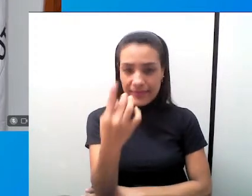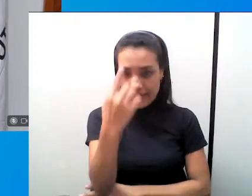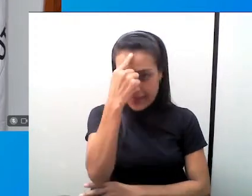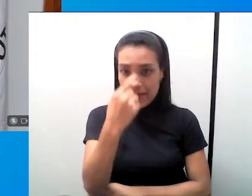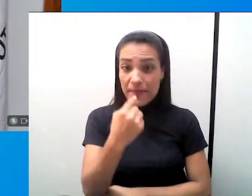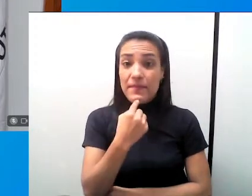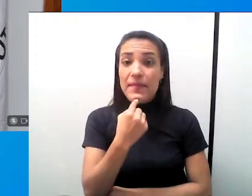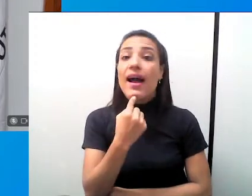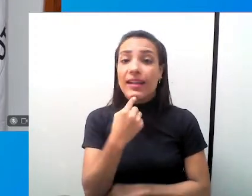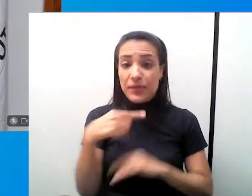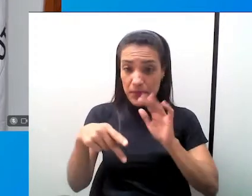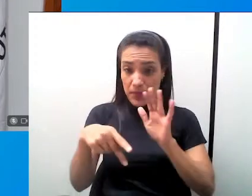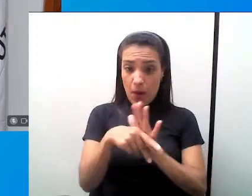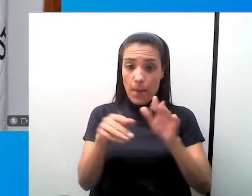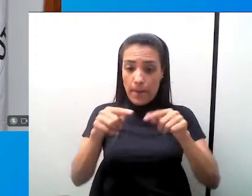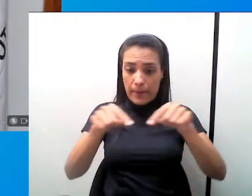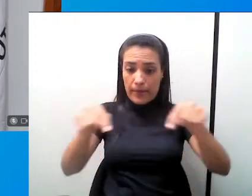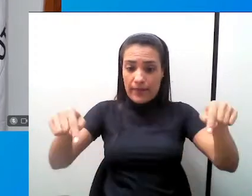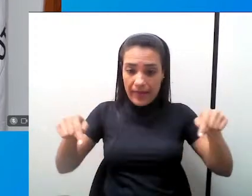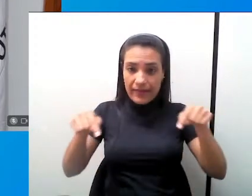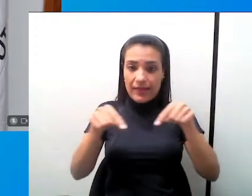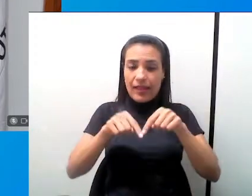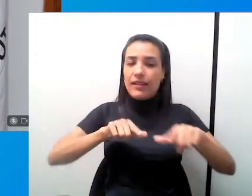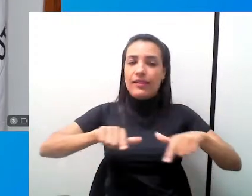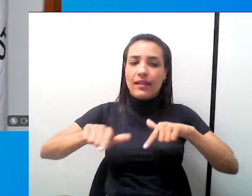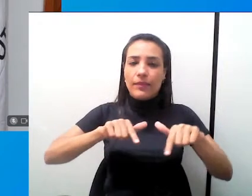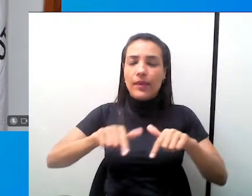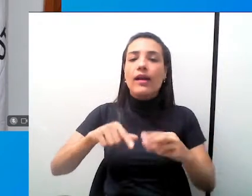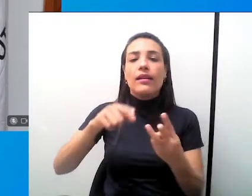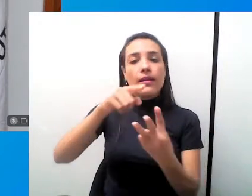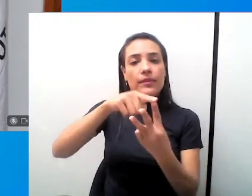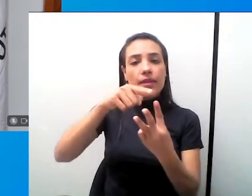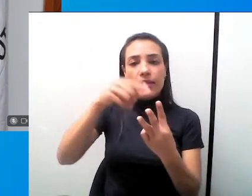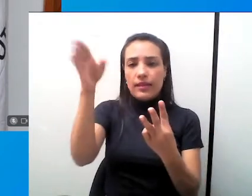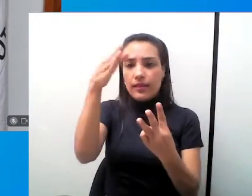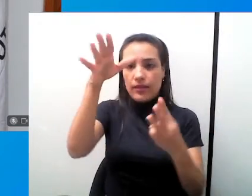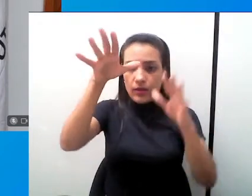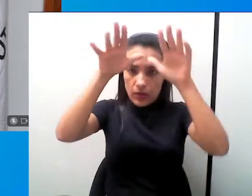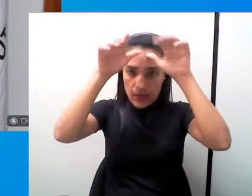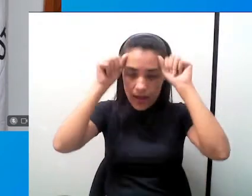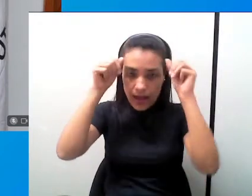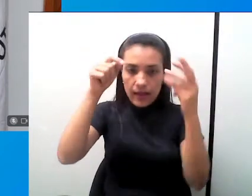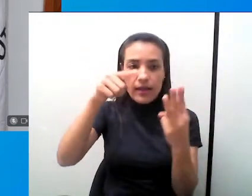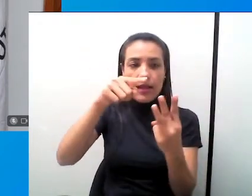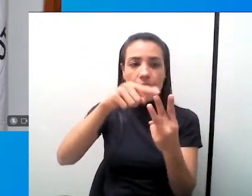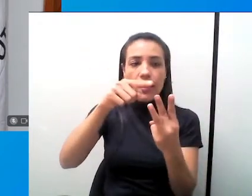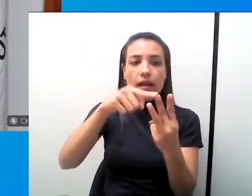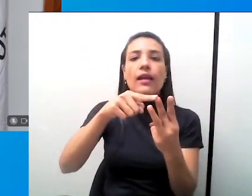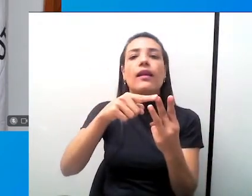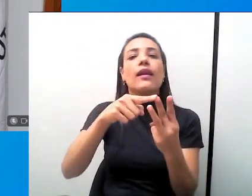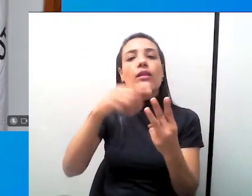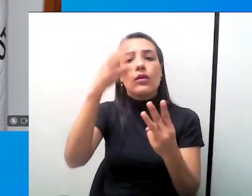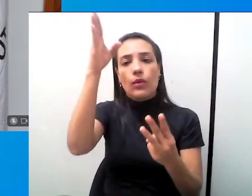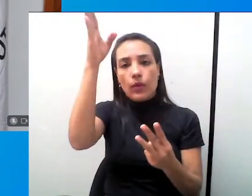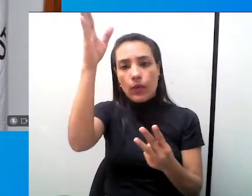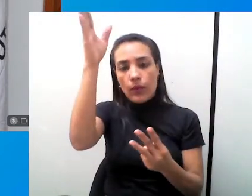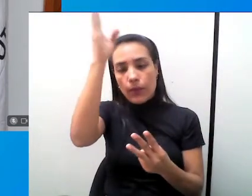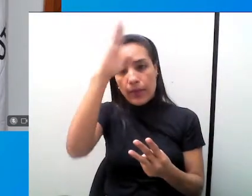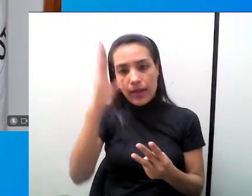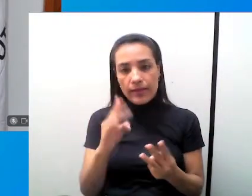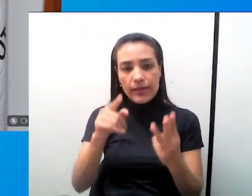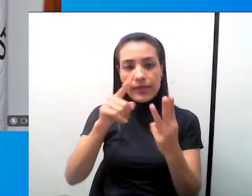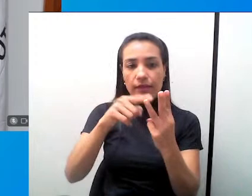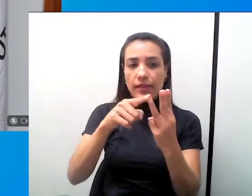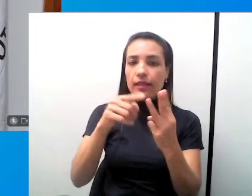sala, que tem a bandeira do Acre, a bandeira da Rede Federal e a bandeira do Brasil. Beijo para todo mundo.